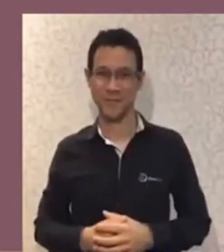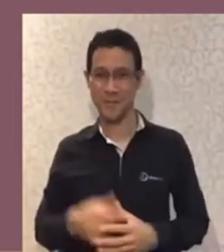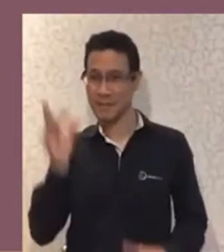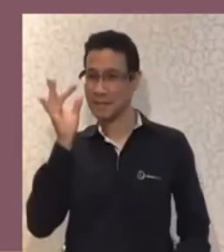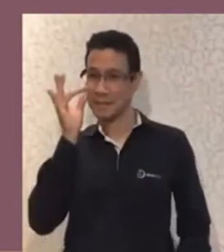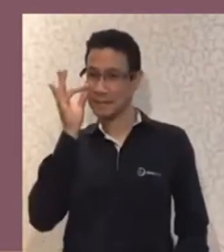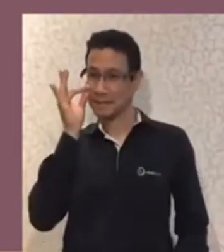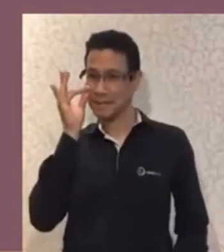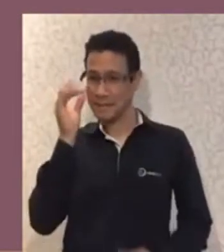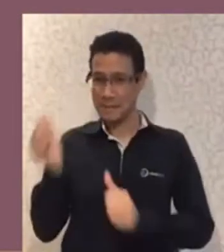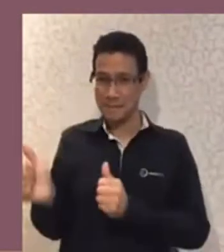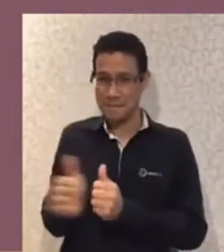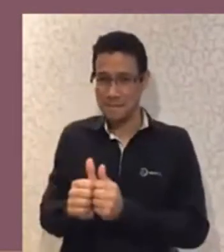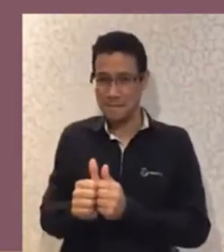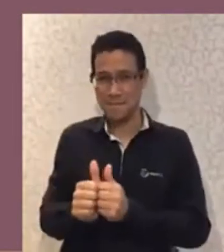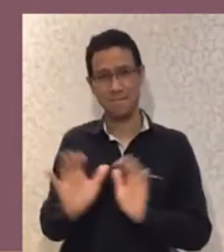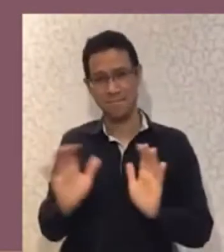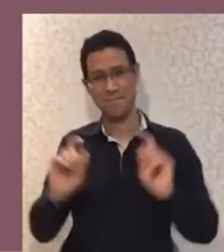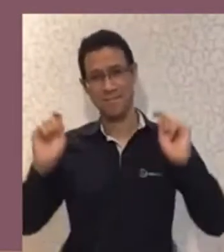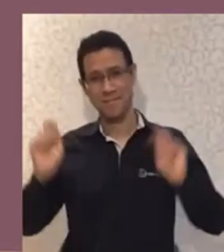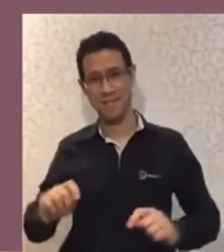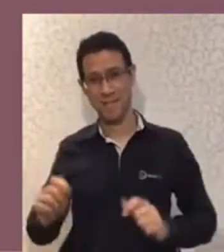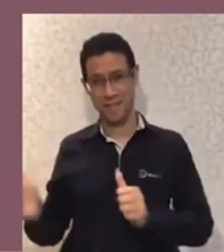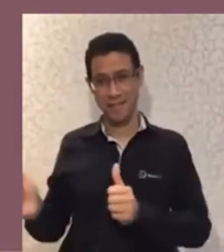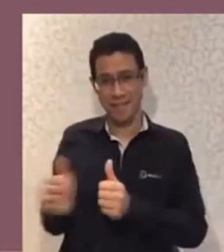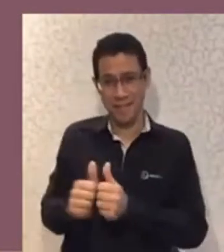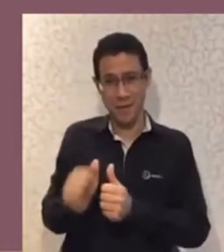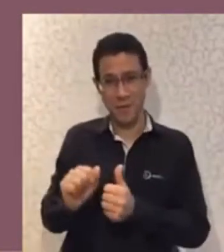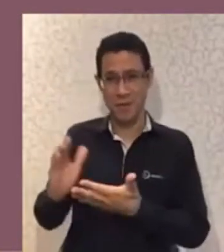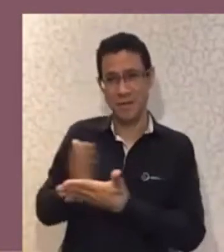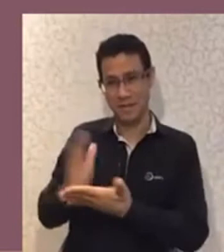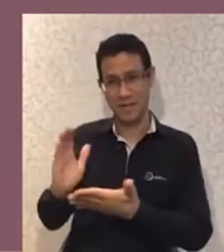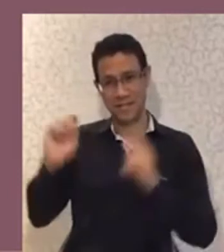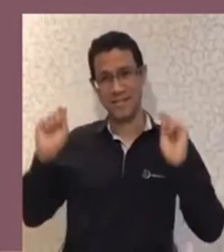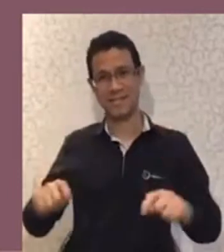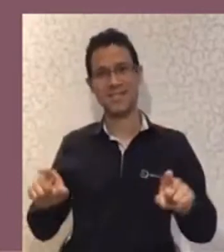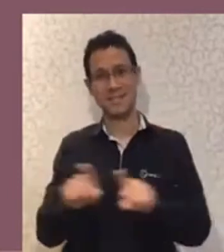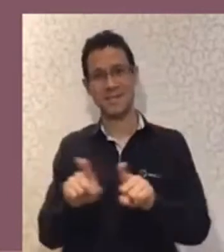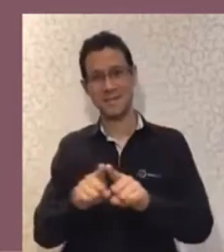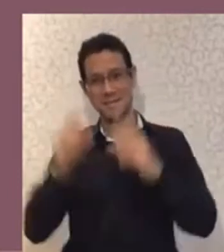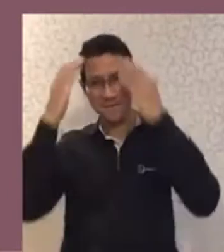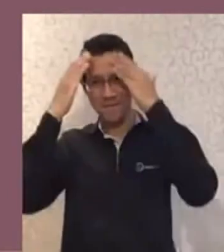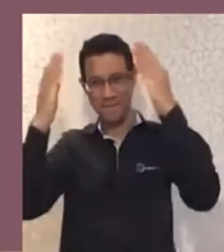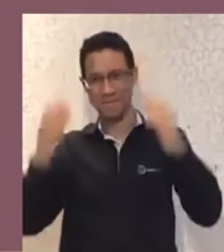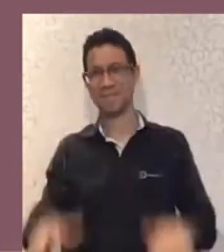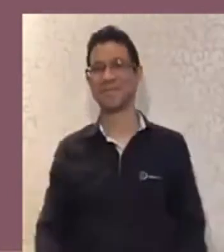a lado, a gente pode estar lado a lado e estar separado. Né? Obrigada.